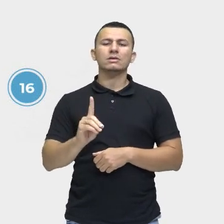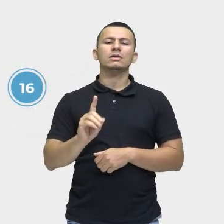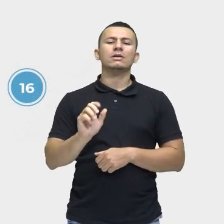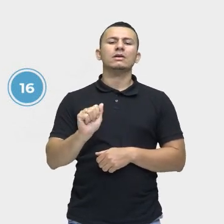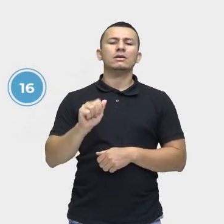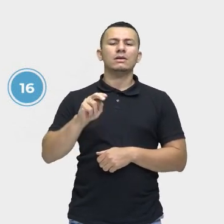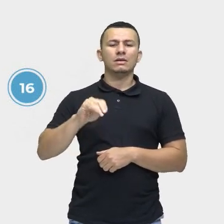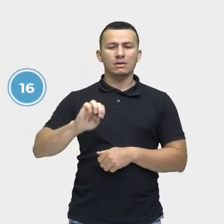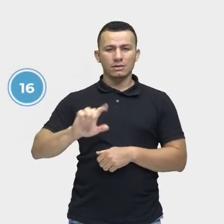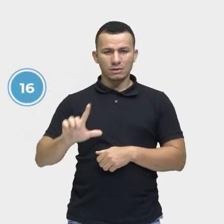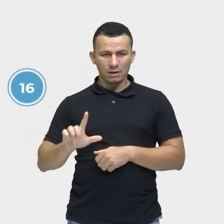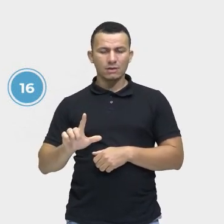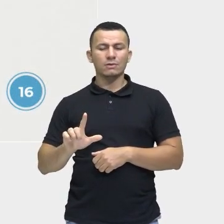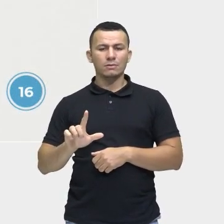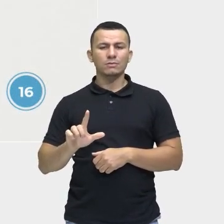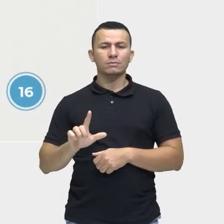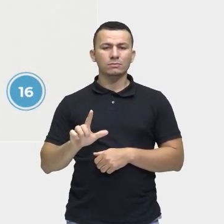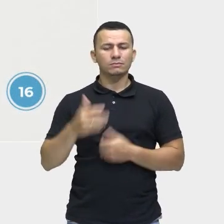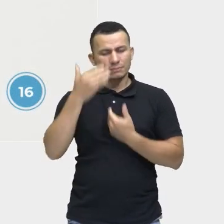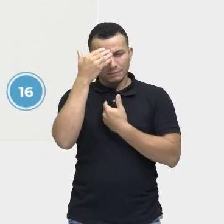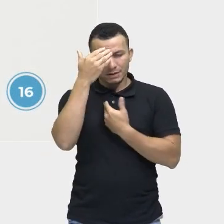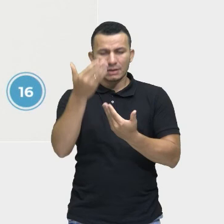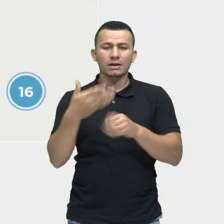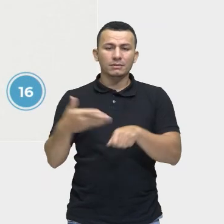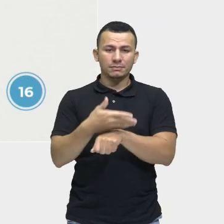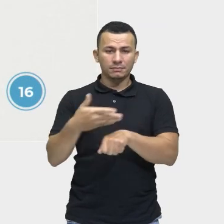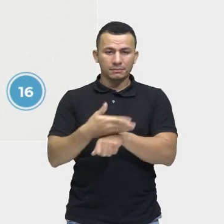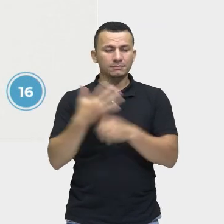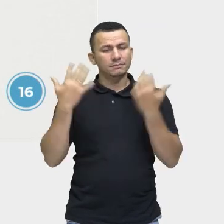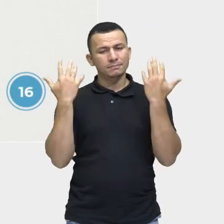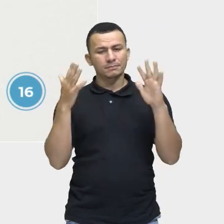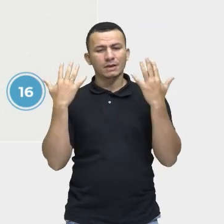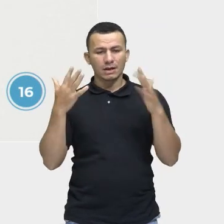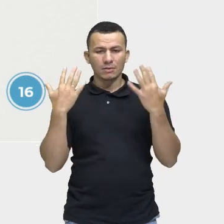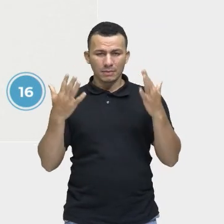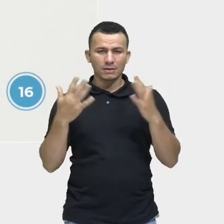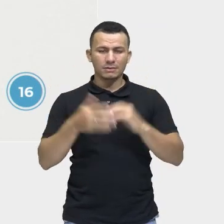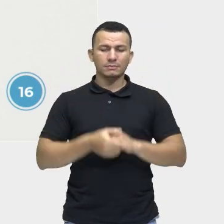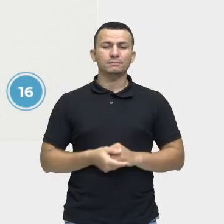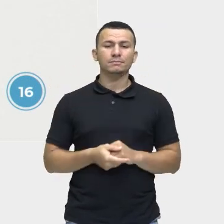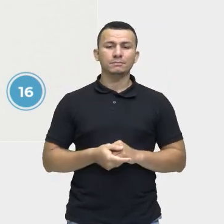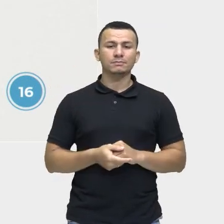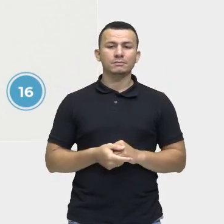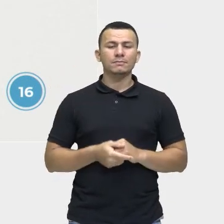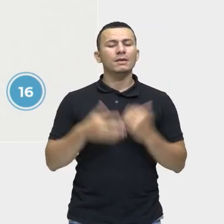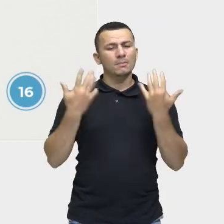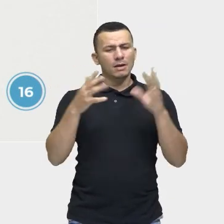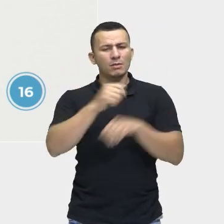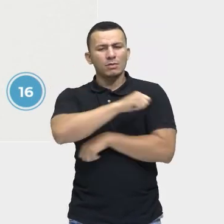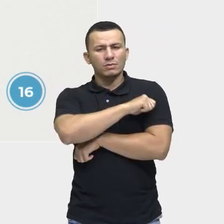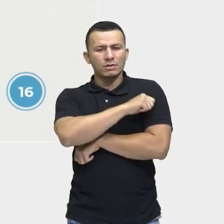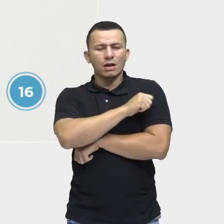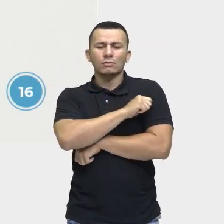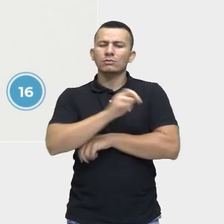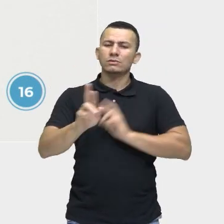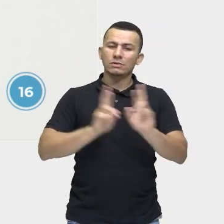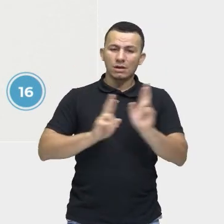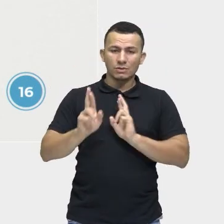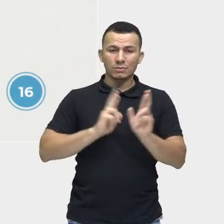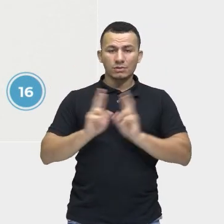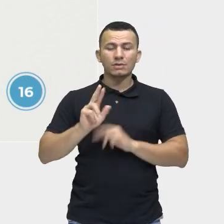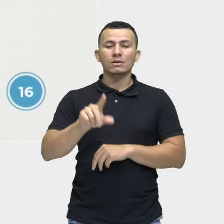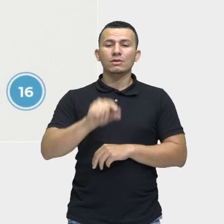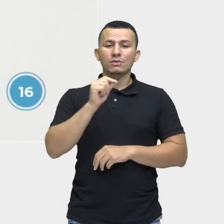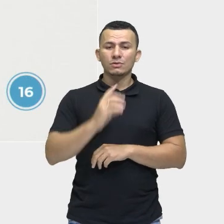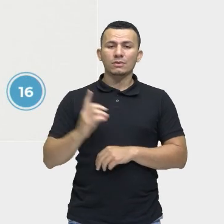vez? Diretora? Ainda não? Olha aqui, parabéns então a Solange e ao Daniel, que